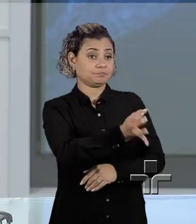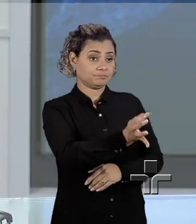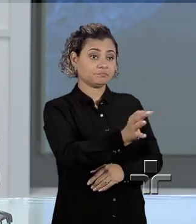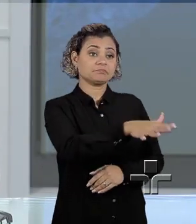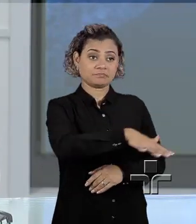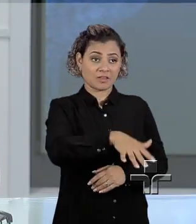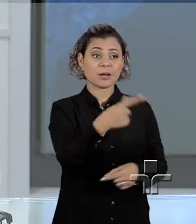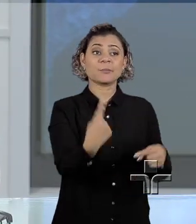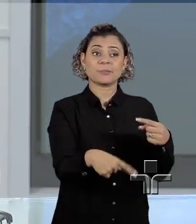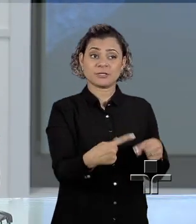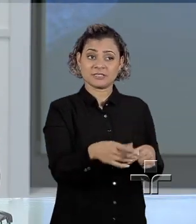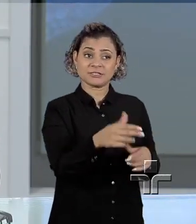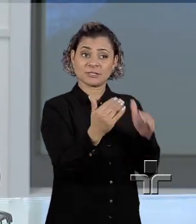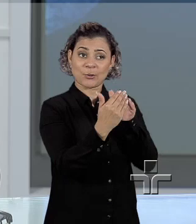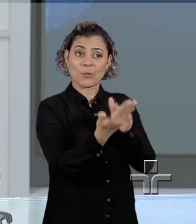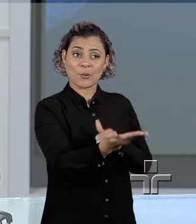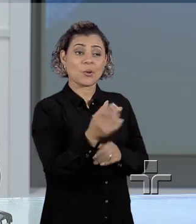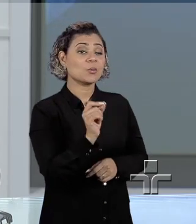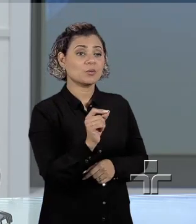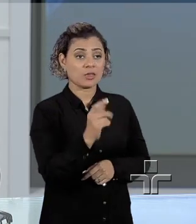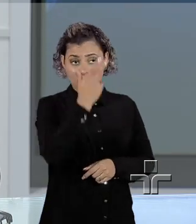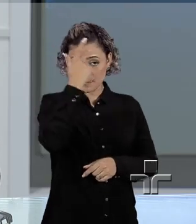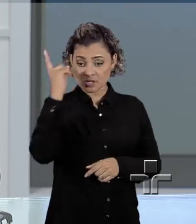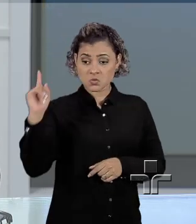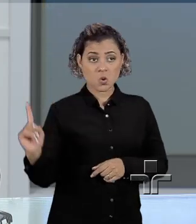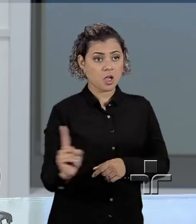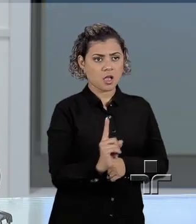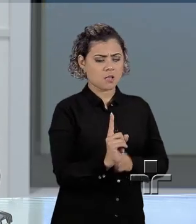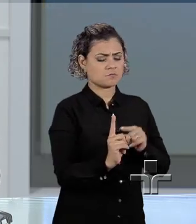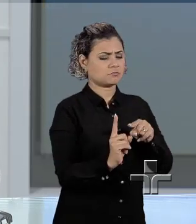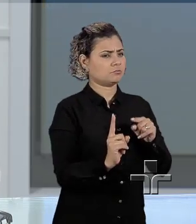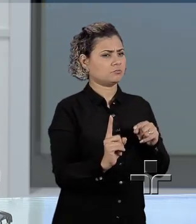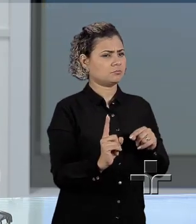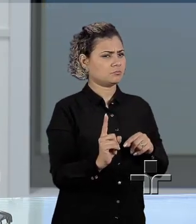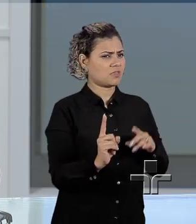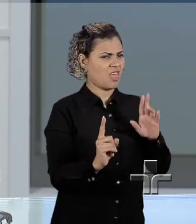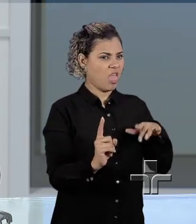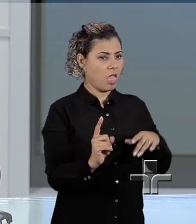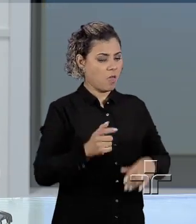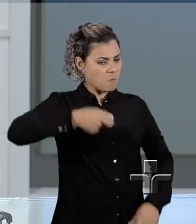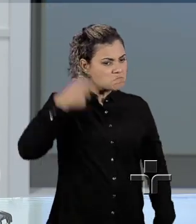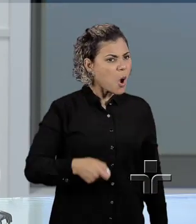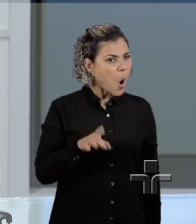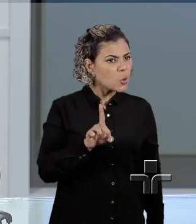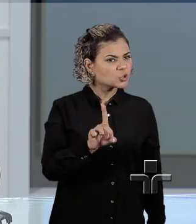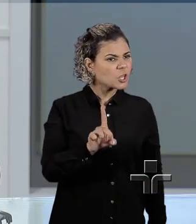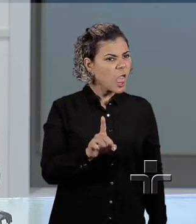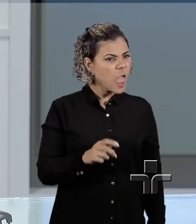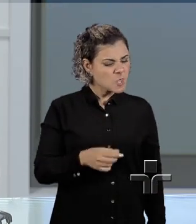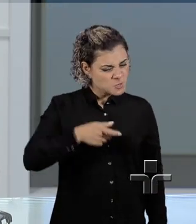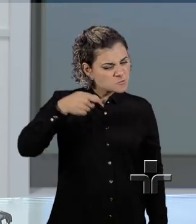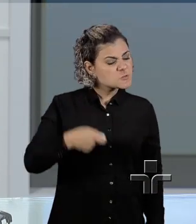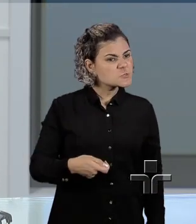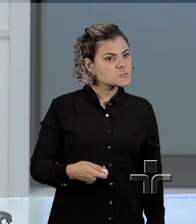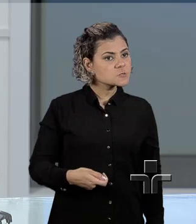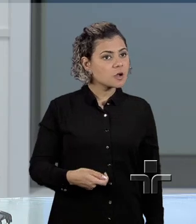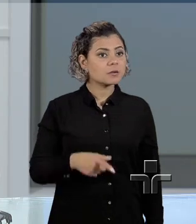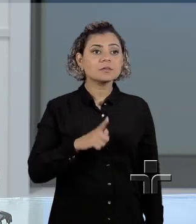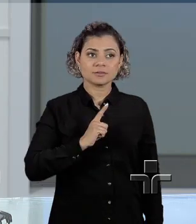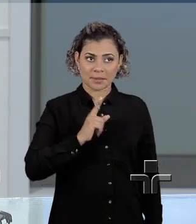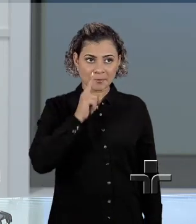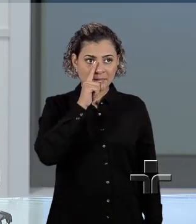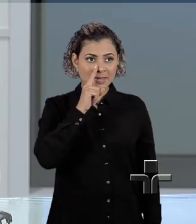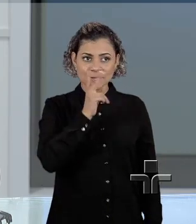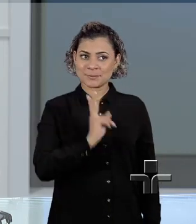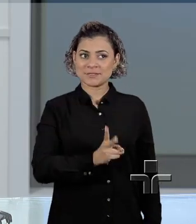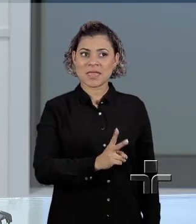dizer, quando entra alguém que pode ser de uma direita rosnante, que vai rosnar, há sempre um perigo no ar, há sempre